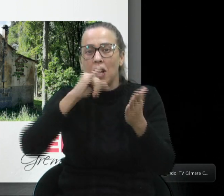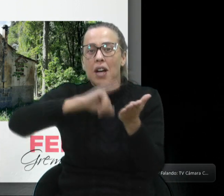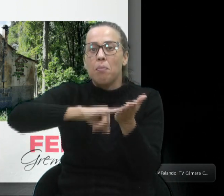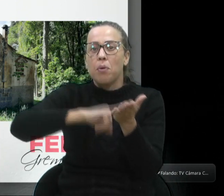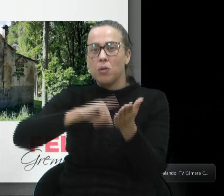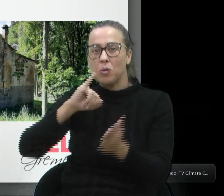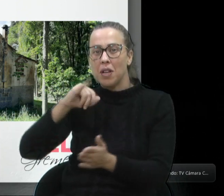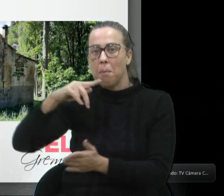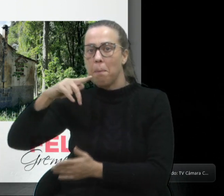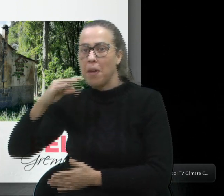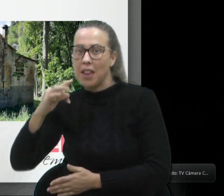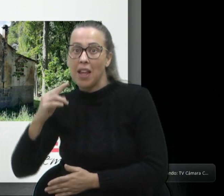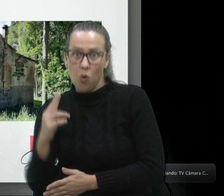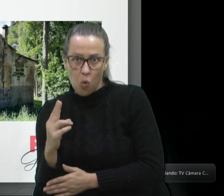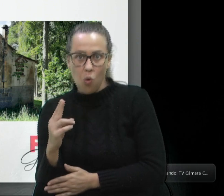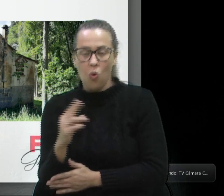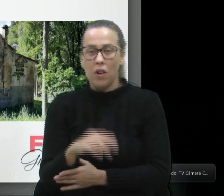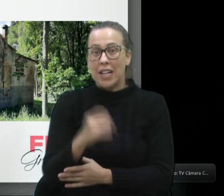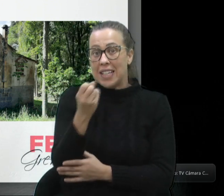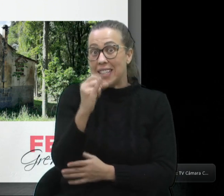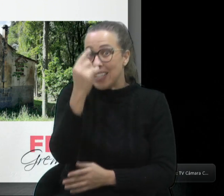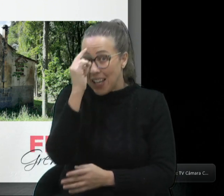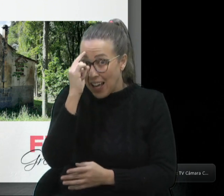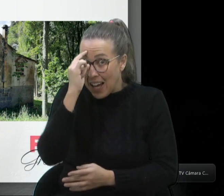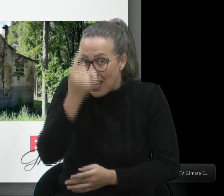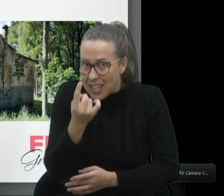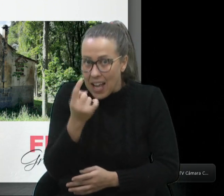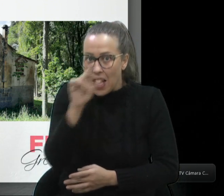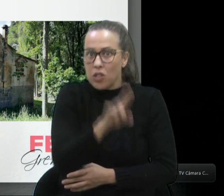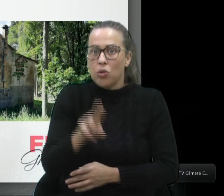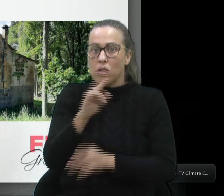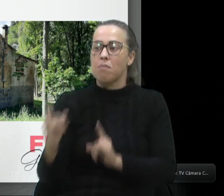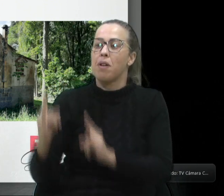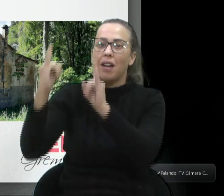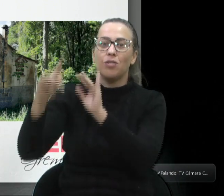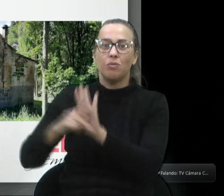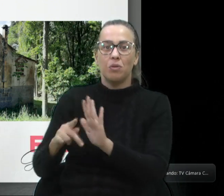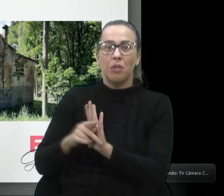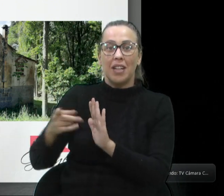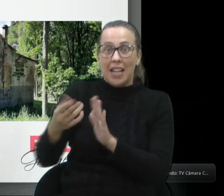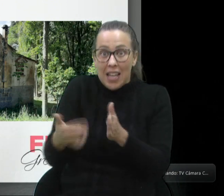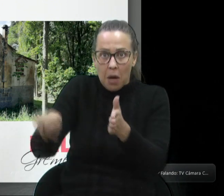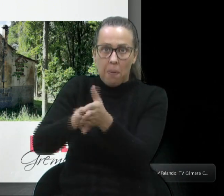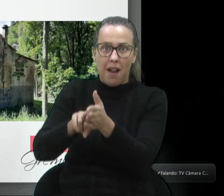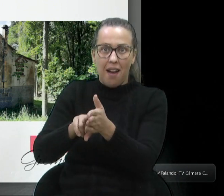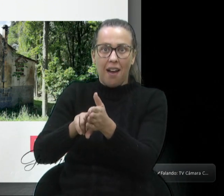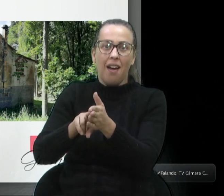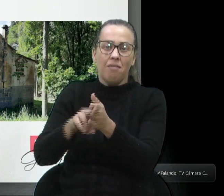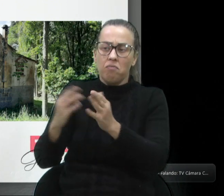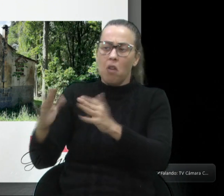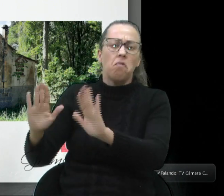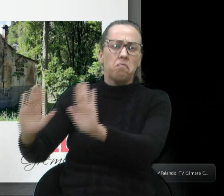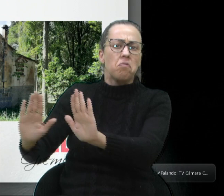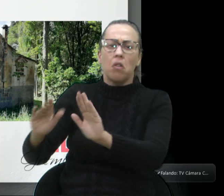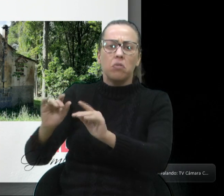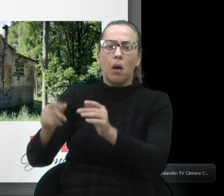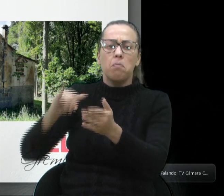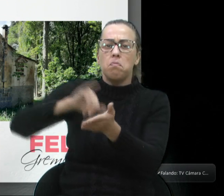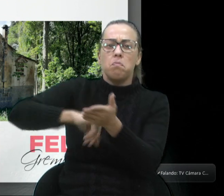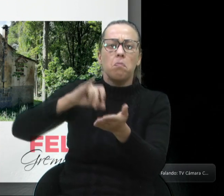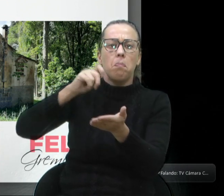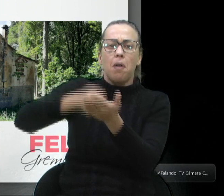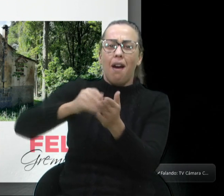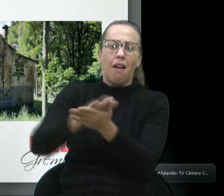para quem tiver a ideia de ocupar um prédio desse e fazer a sua recuperação, porque hoje fica aquela situação,